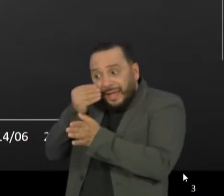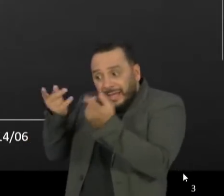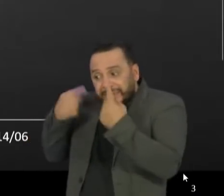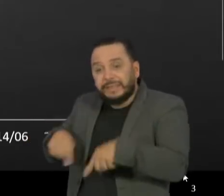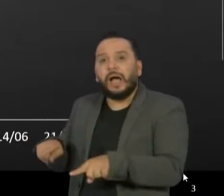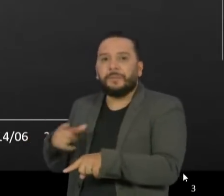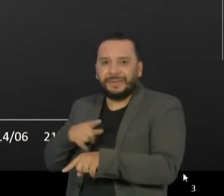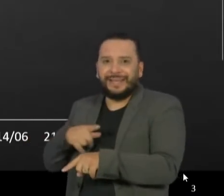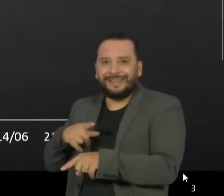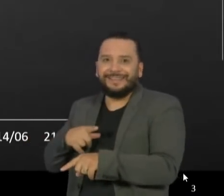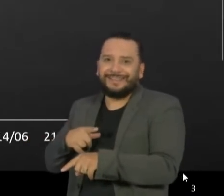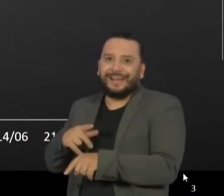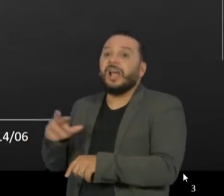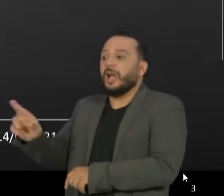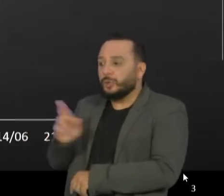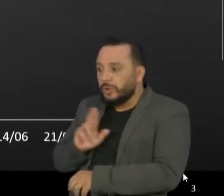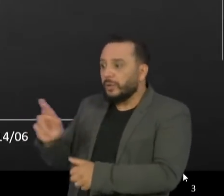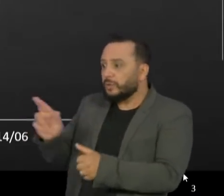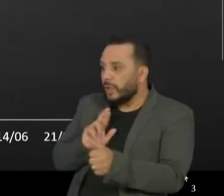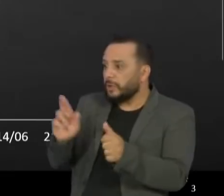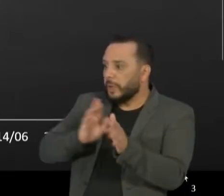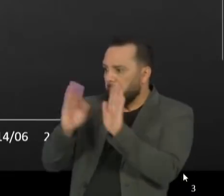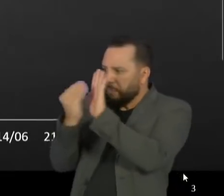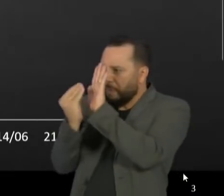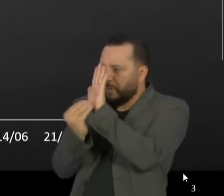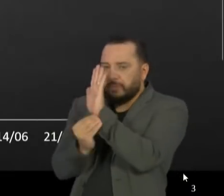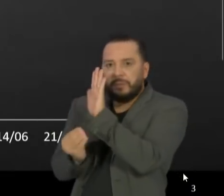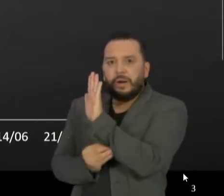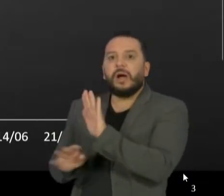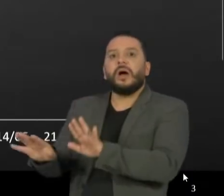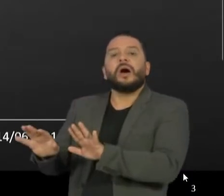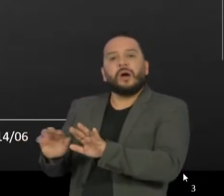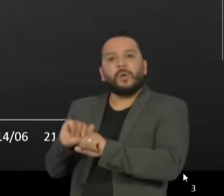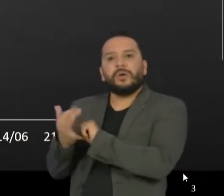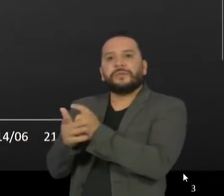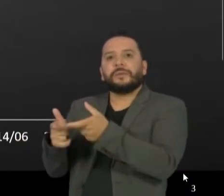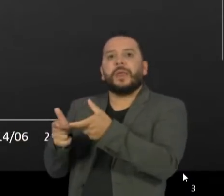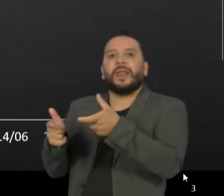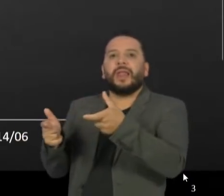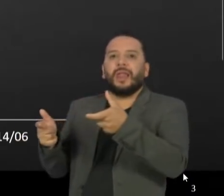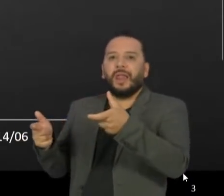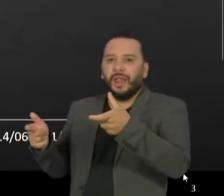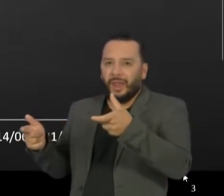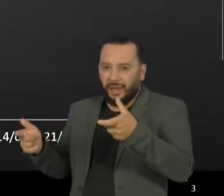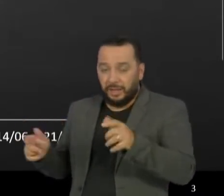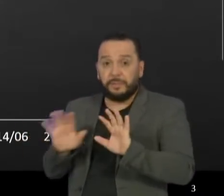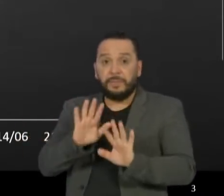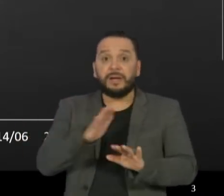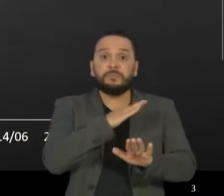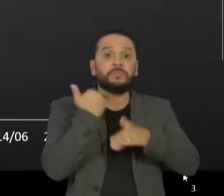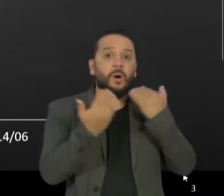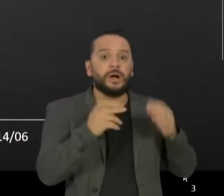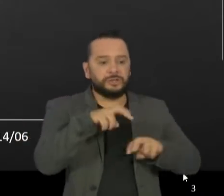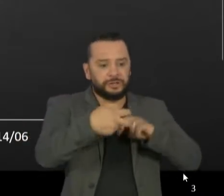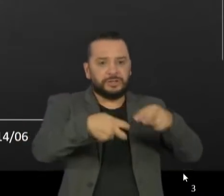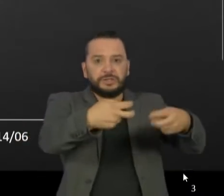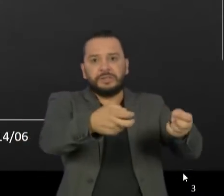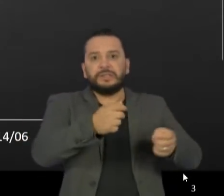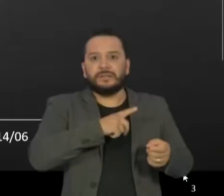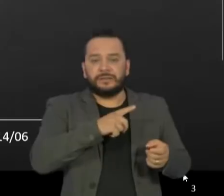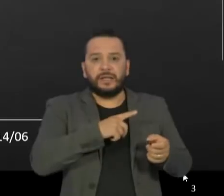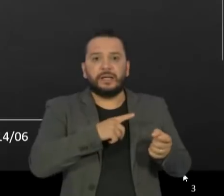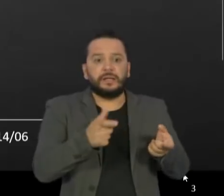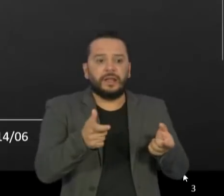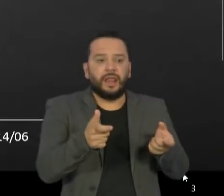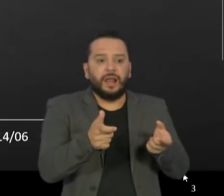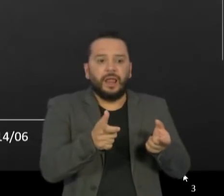que nós temos uma certa segurança para implementar as medidas que estão sendo implementadas. Uma vez que, na